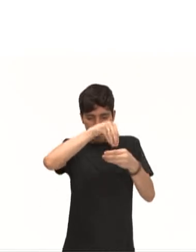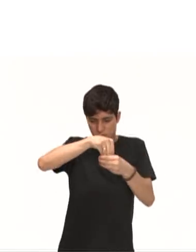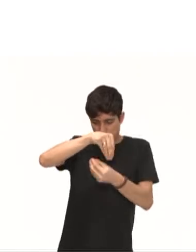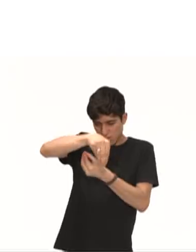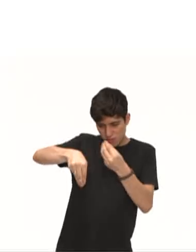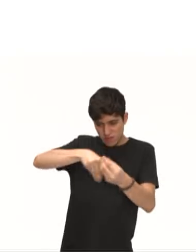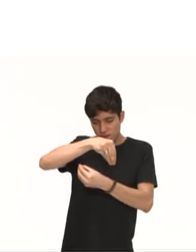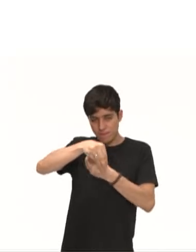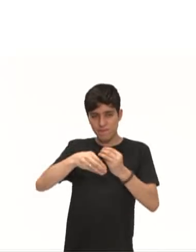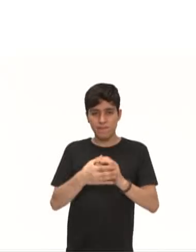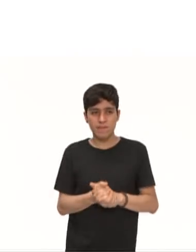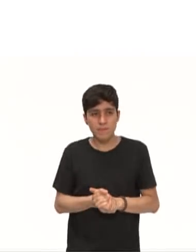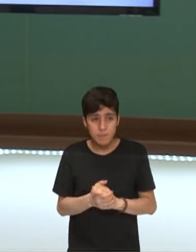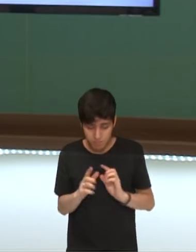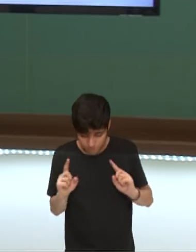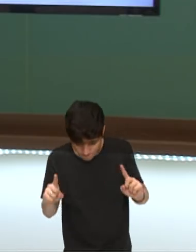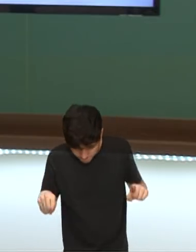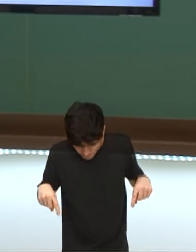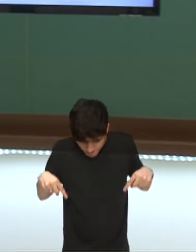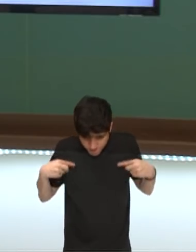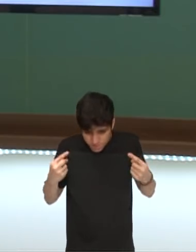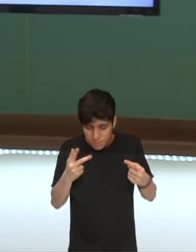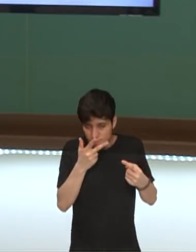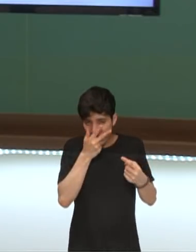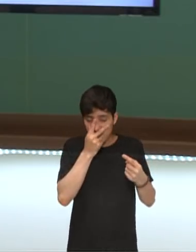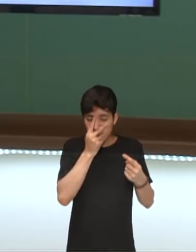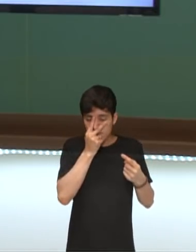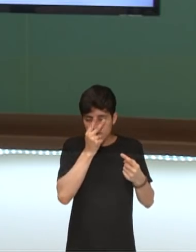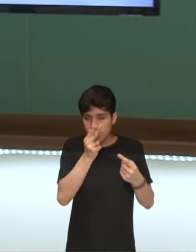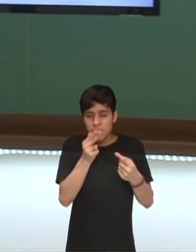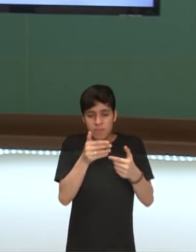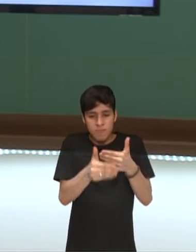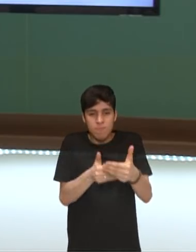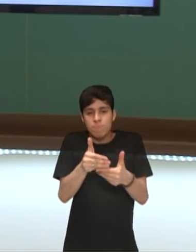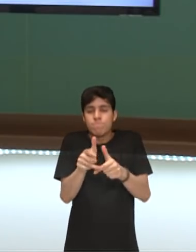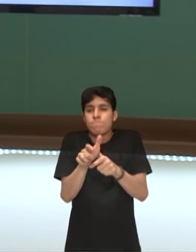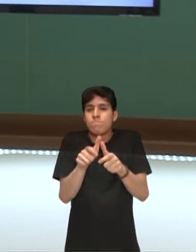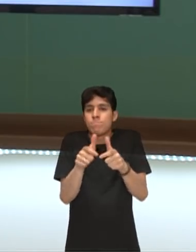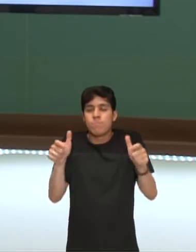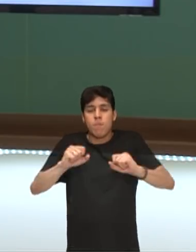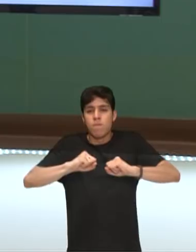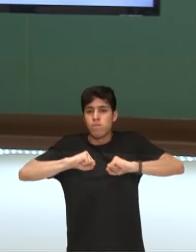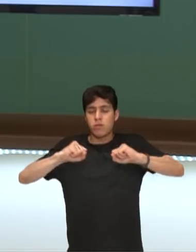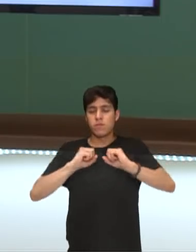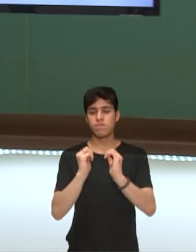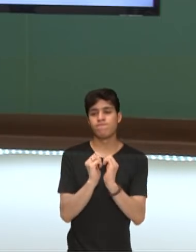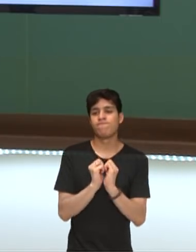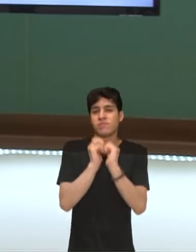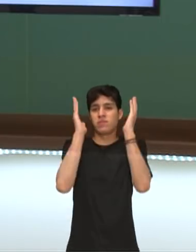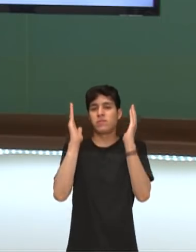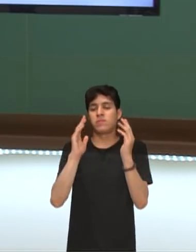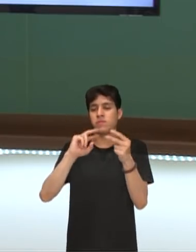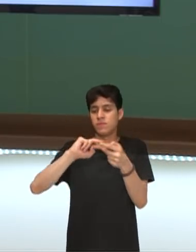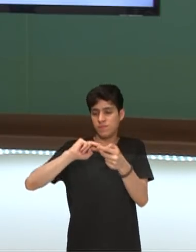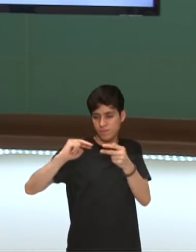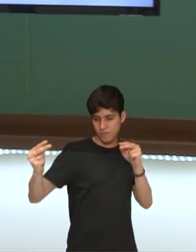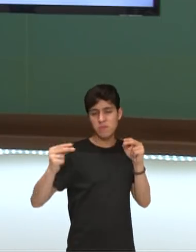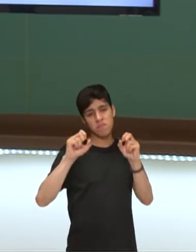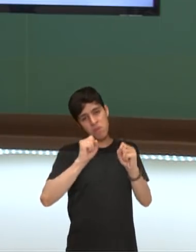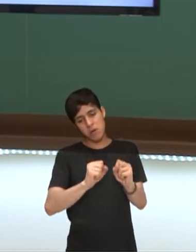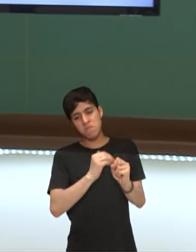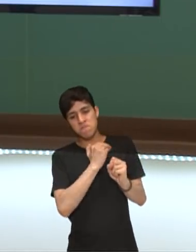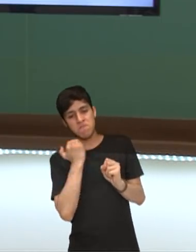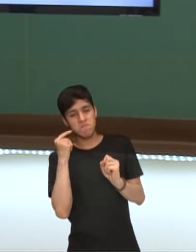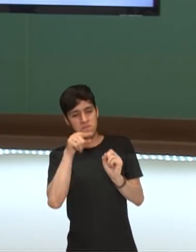vai chegar um momento que vai ativar, vai ser induzido o ciclo lítico e vai entrar na morte celular da